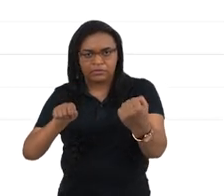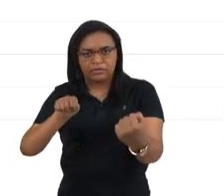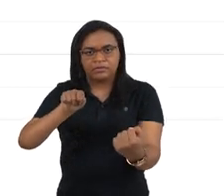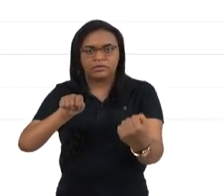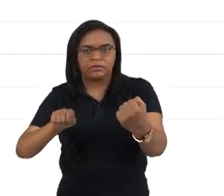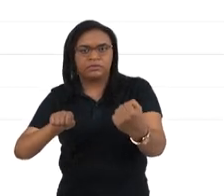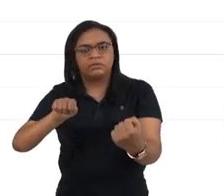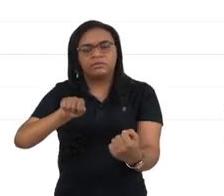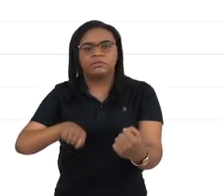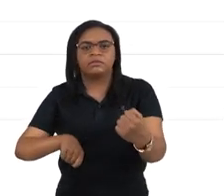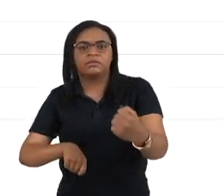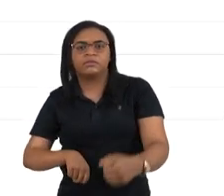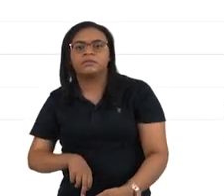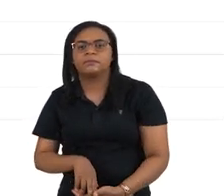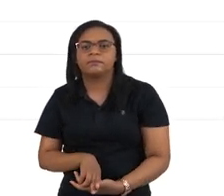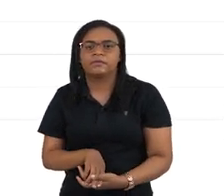velocidade